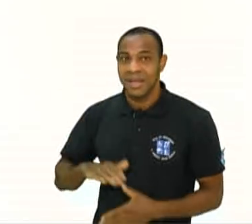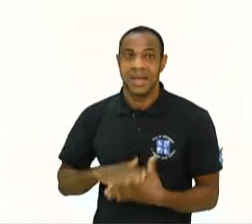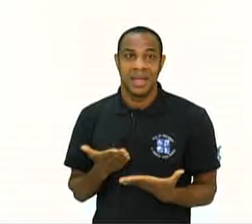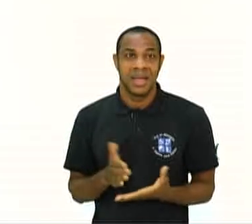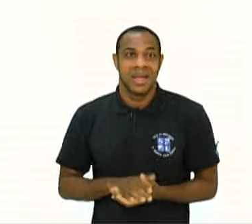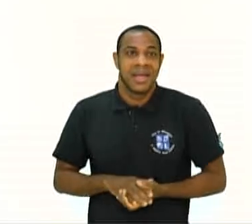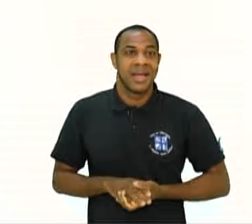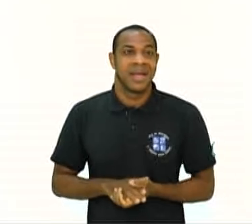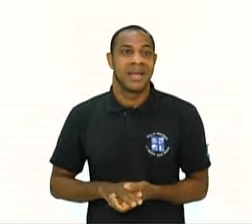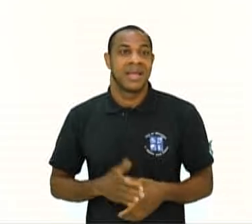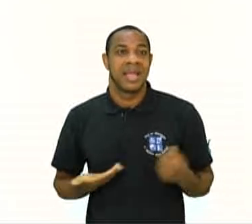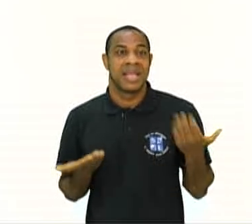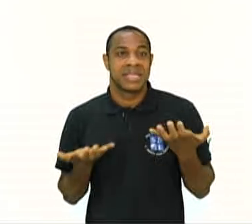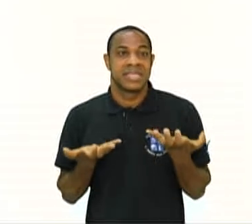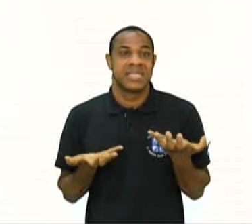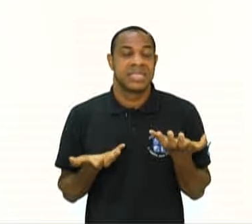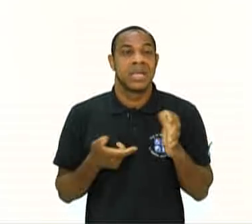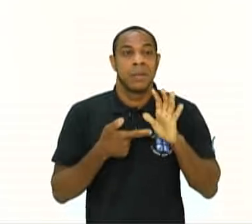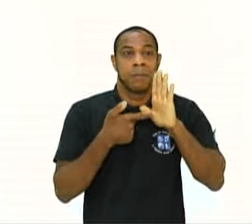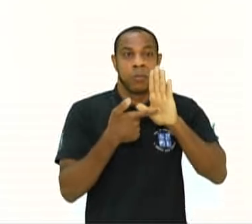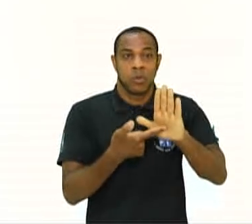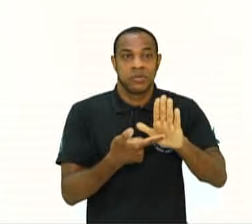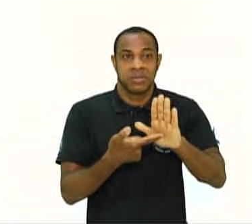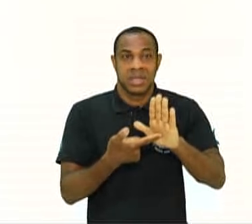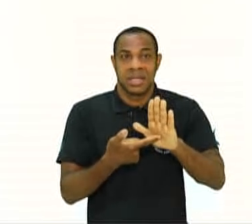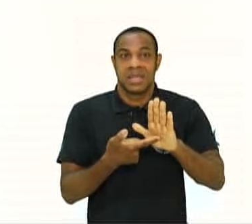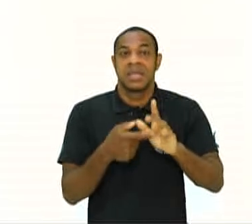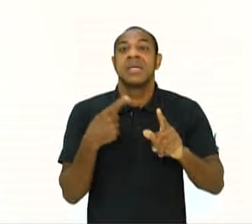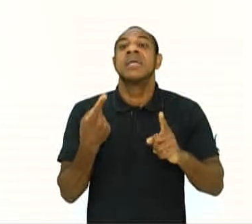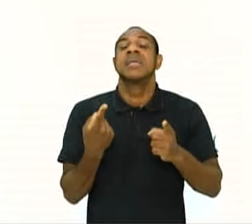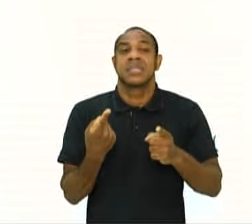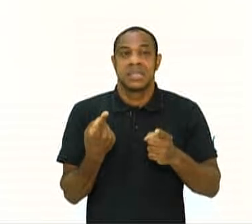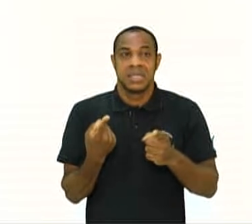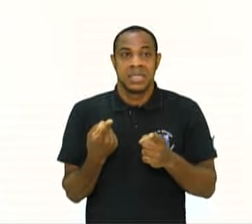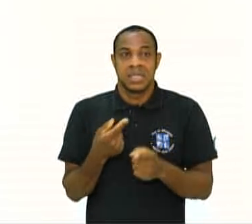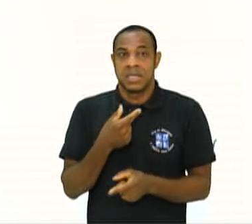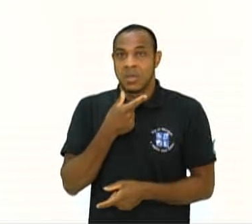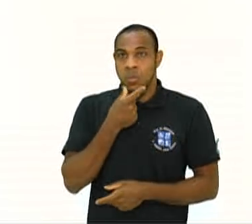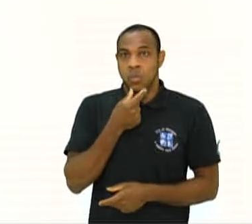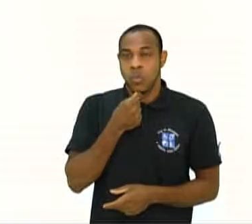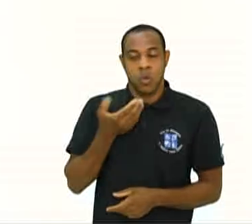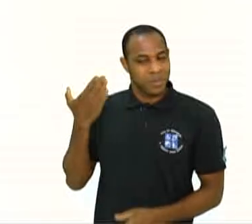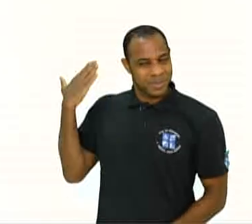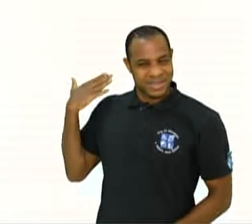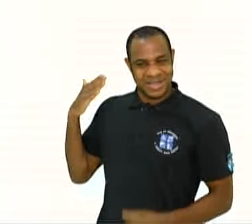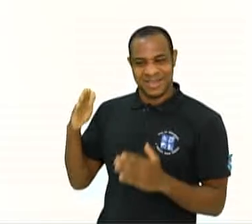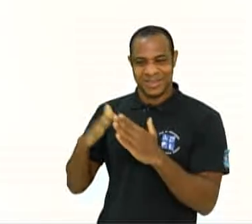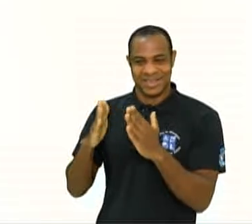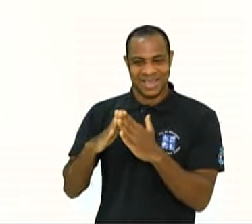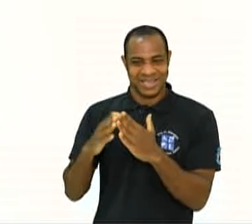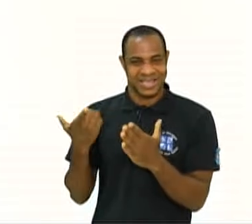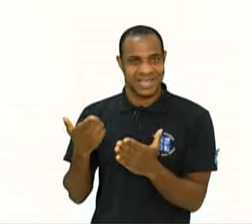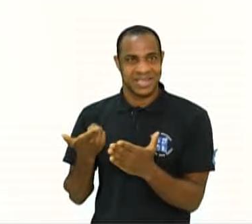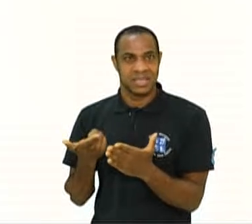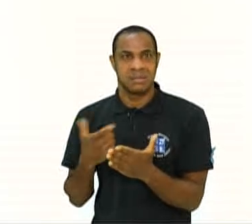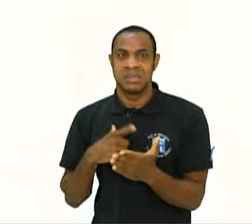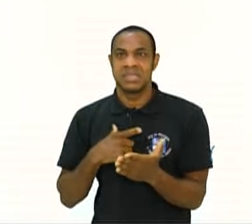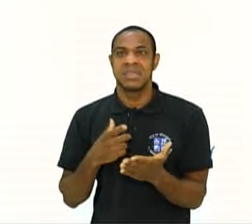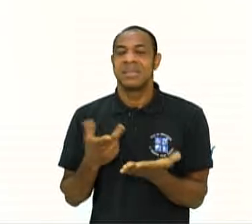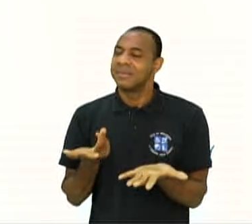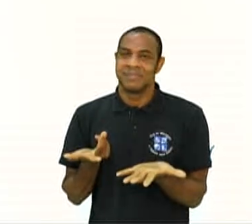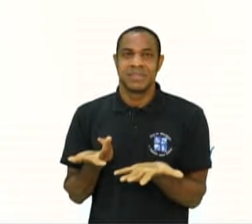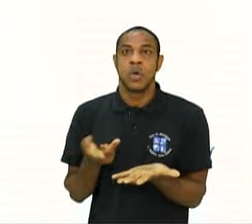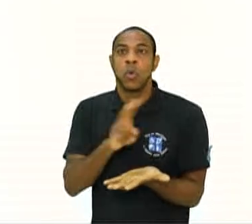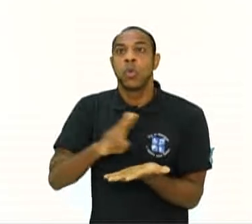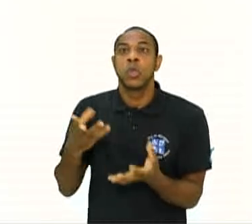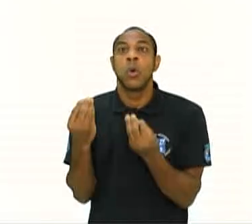o dono, ela quis identificar ali, reforçar que o dono da casa, o anterior dono da casa, exagerou no uso do papel